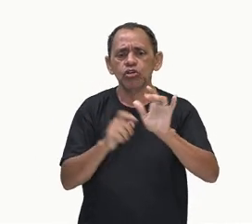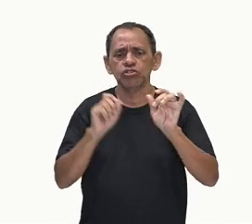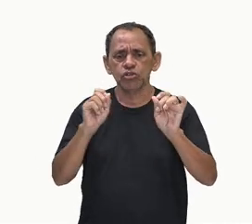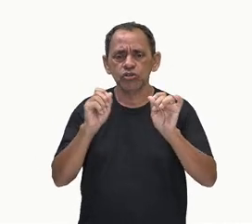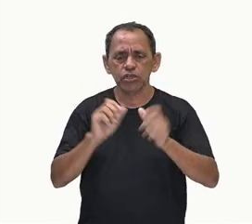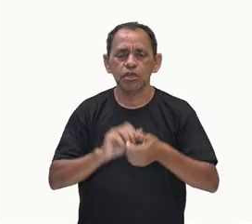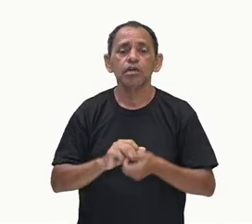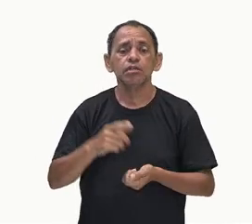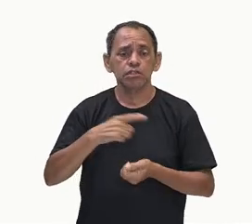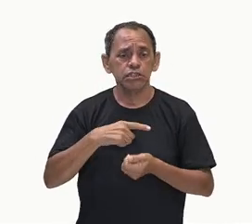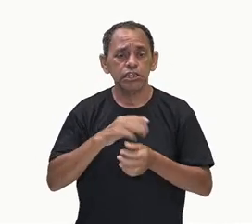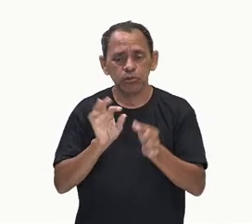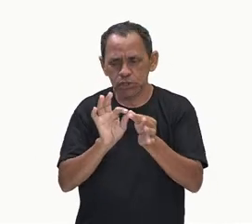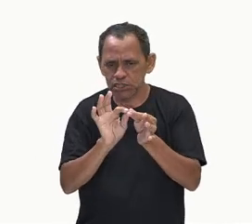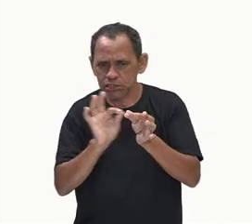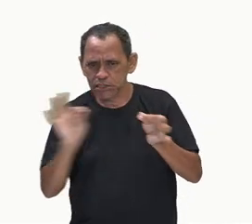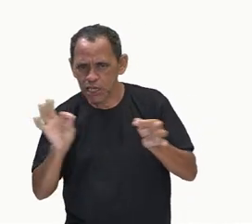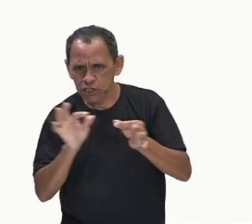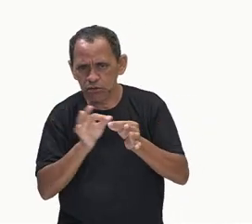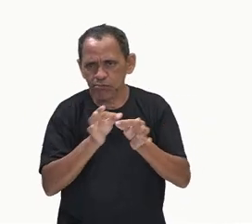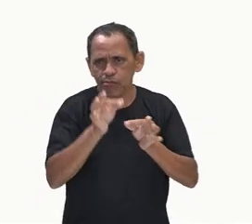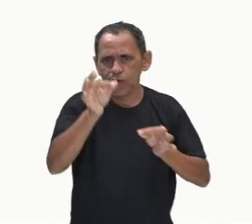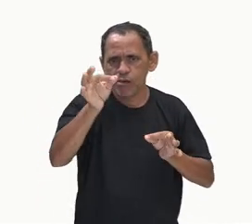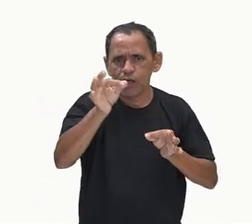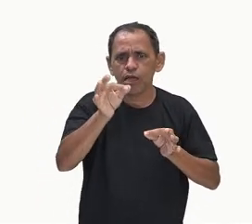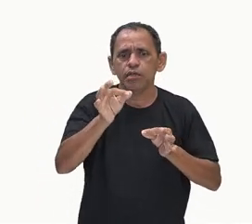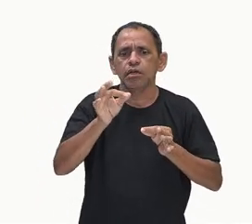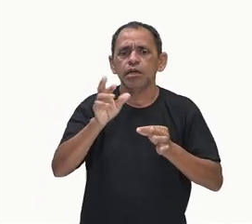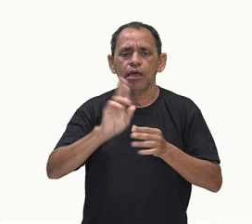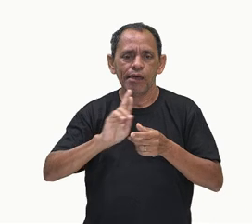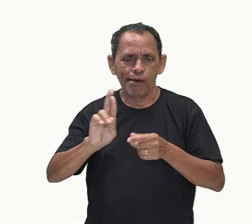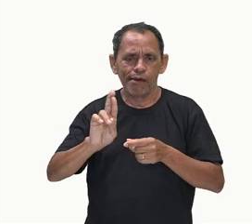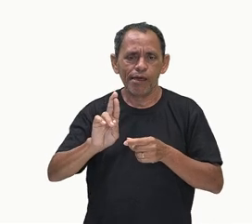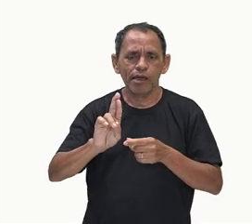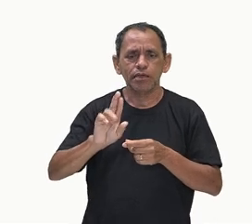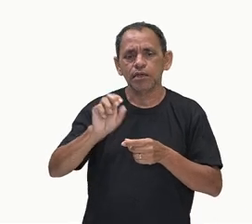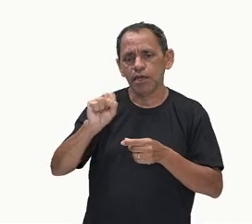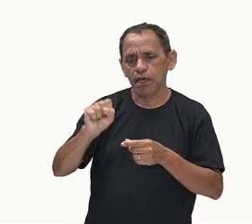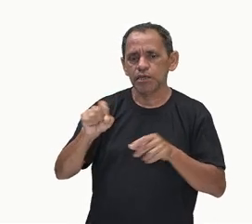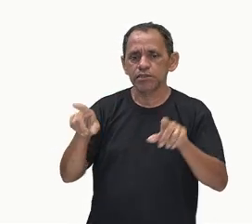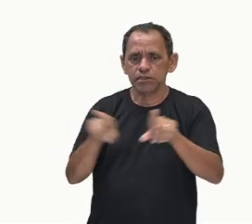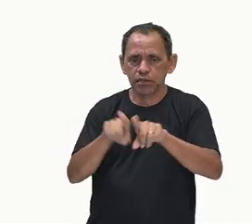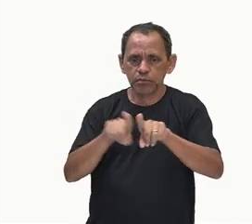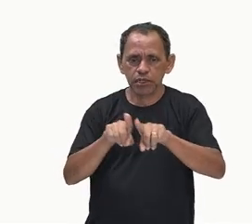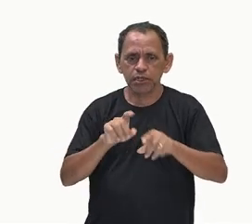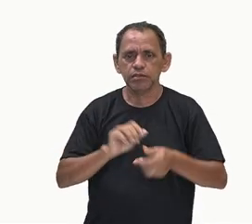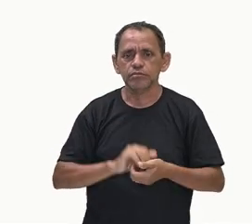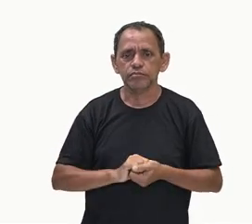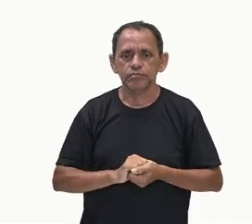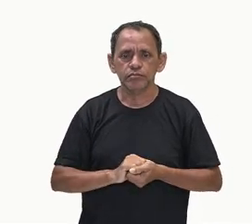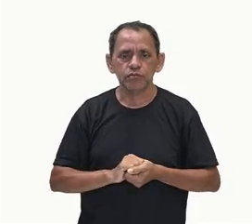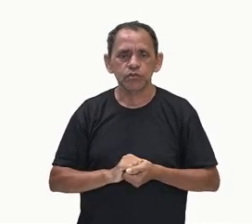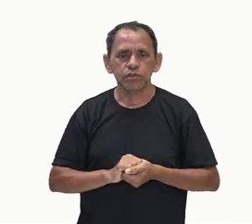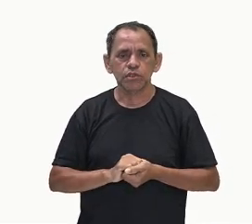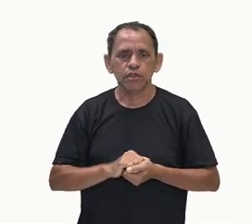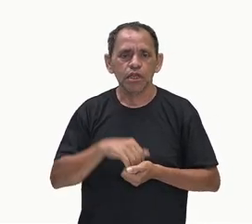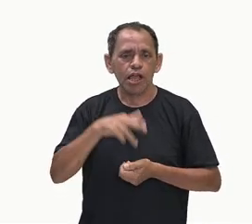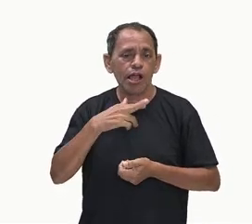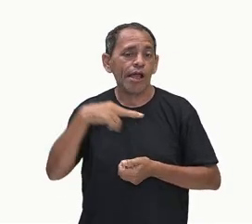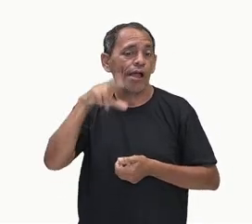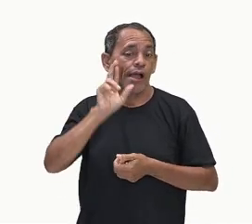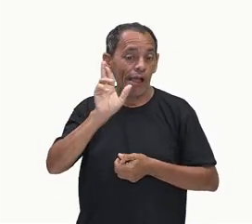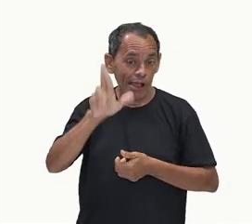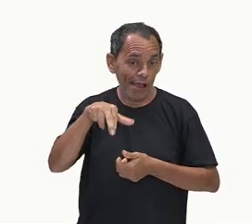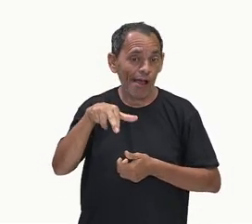transversais r e s e pelo teorema de talhes a gente tem que a razão entre 2